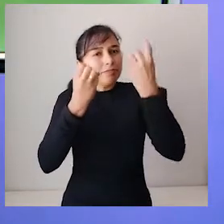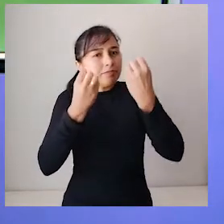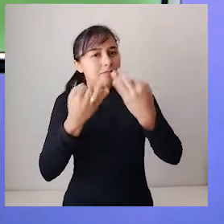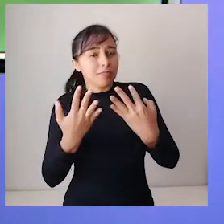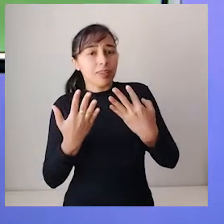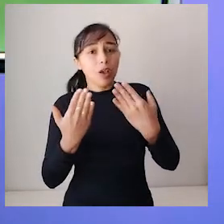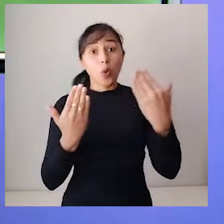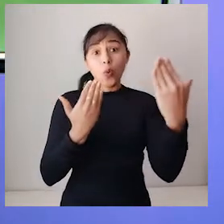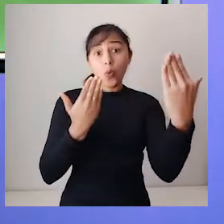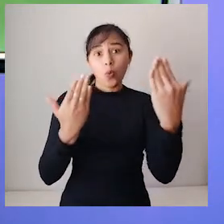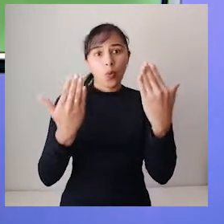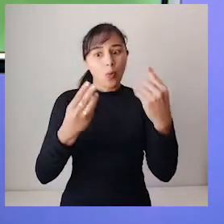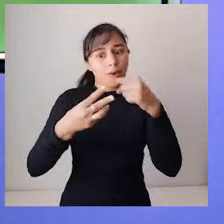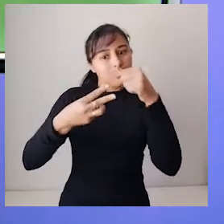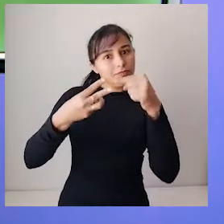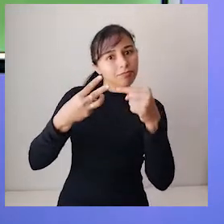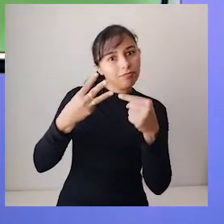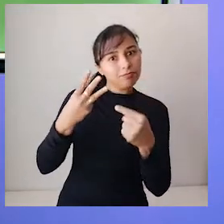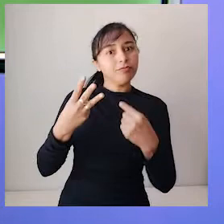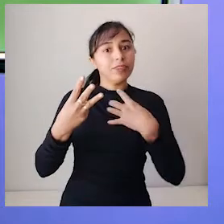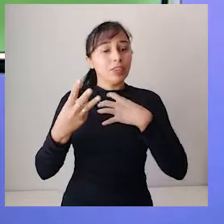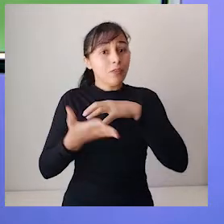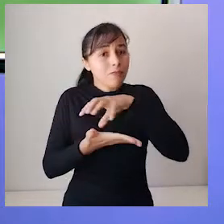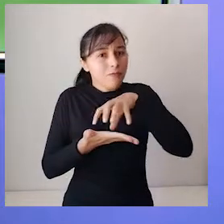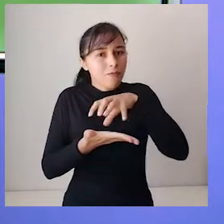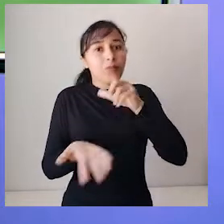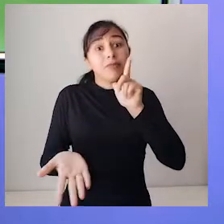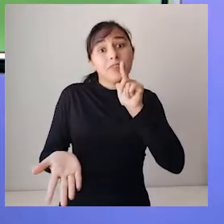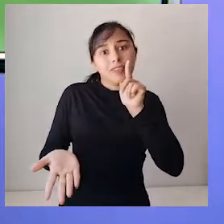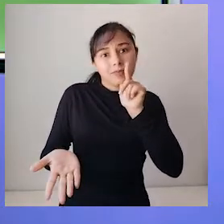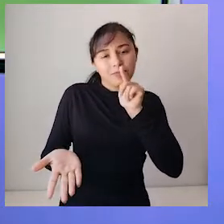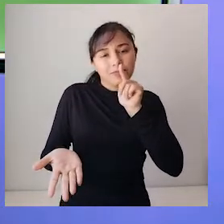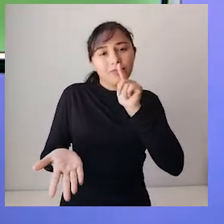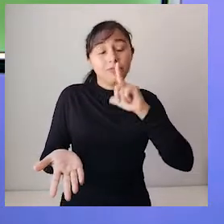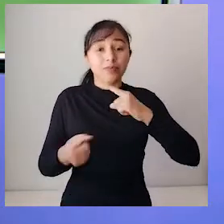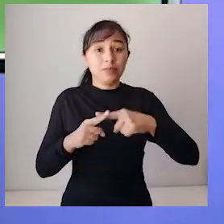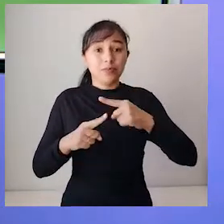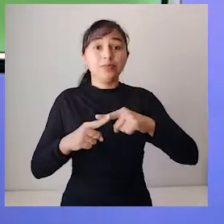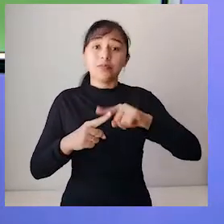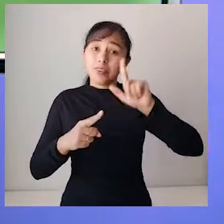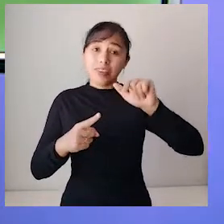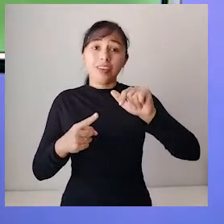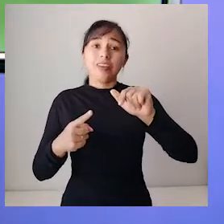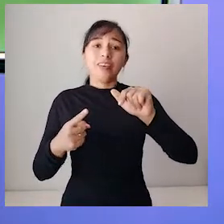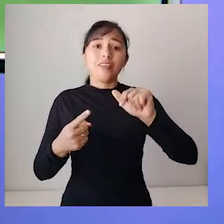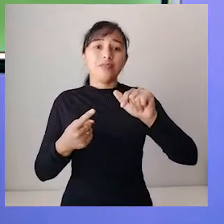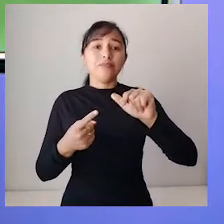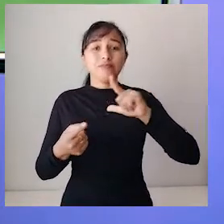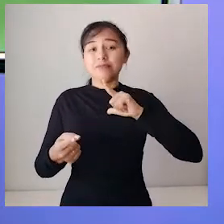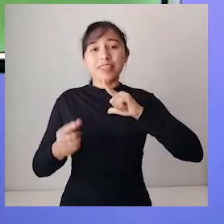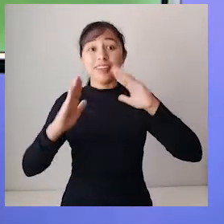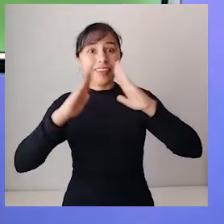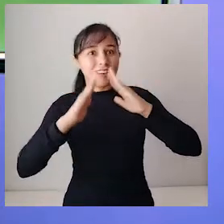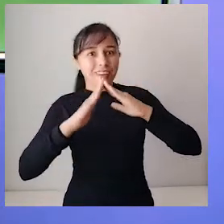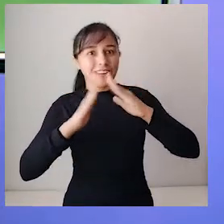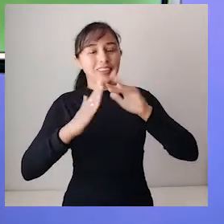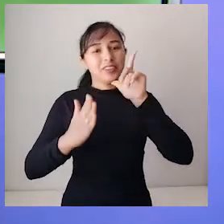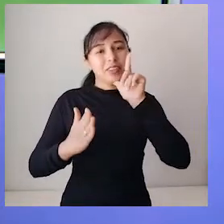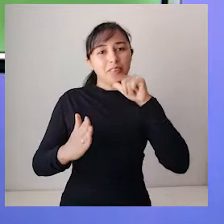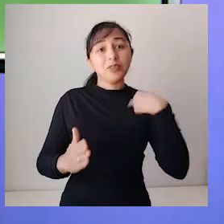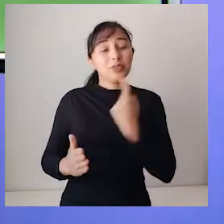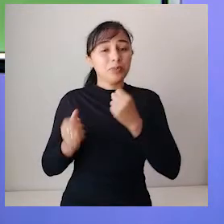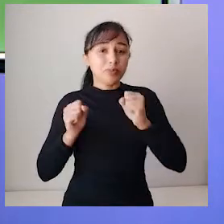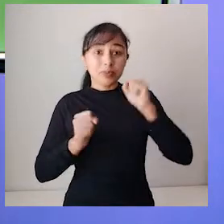esses estados físicos com a água, porque é uma coisa que nós temos aí em nossas residências e